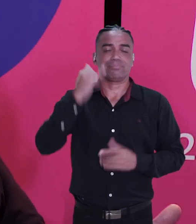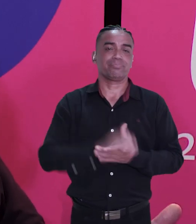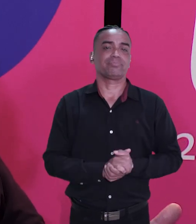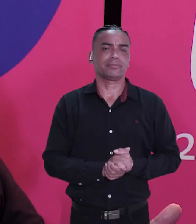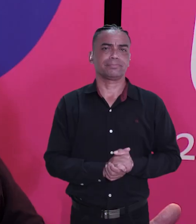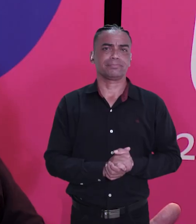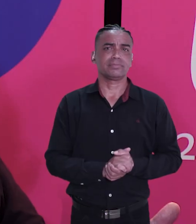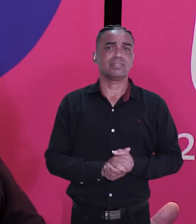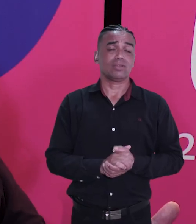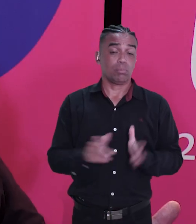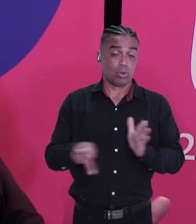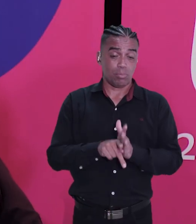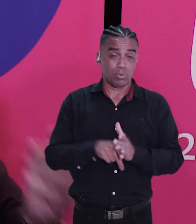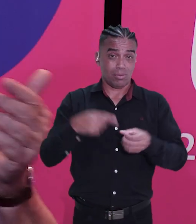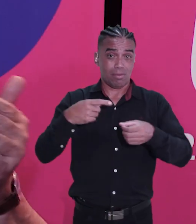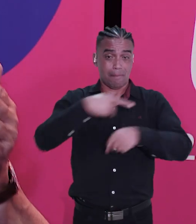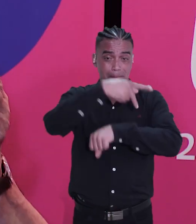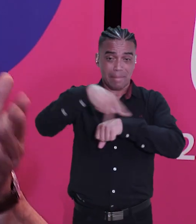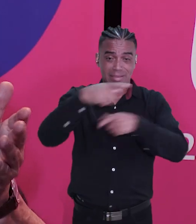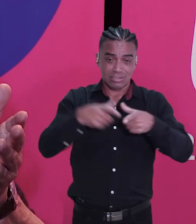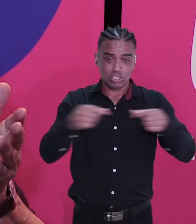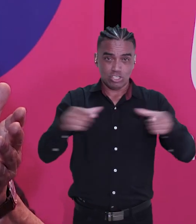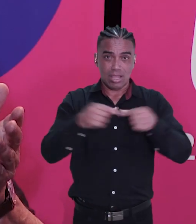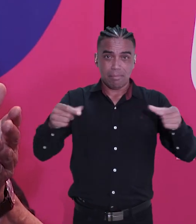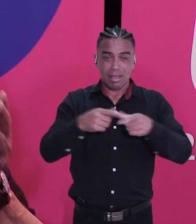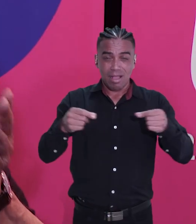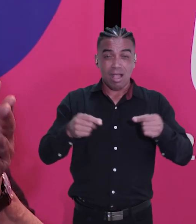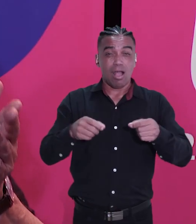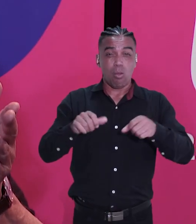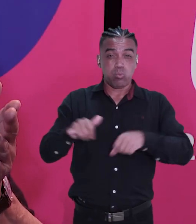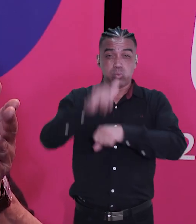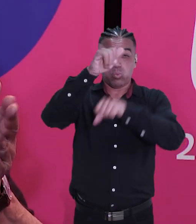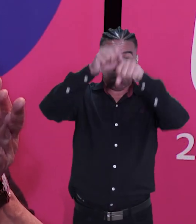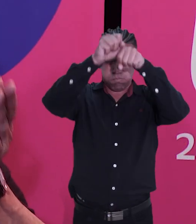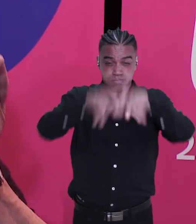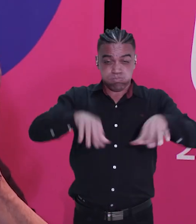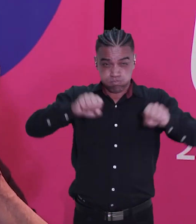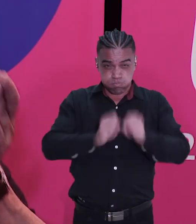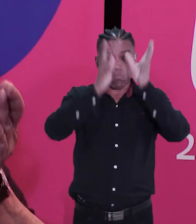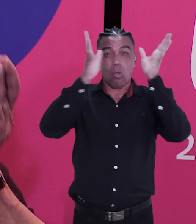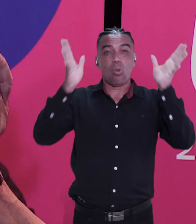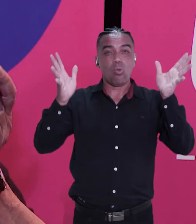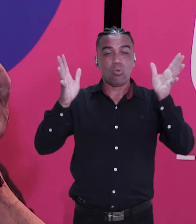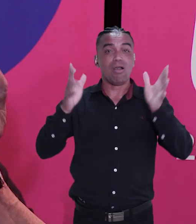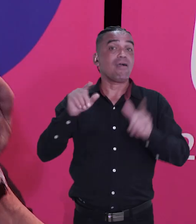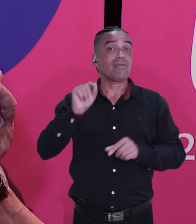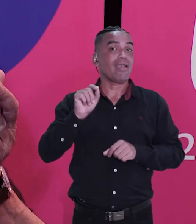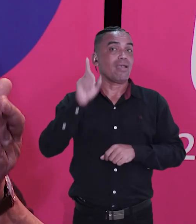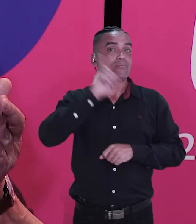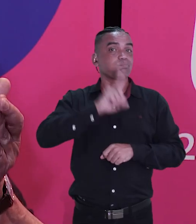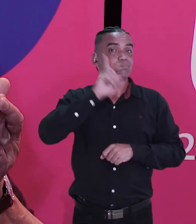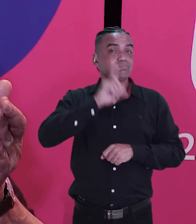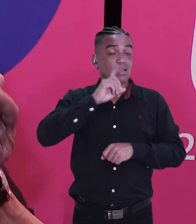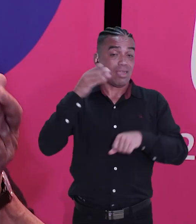Então, quando os japoneses bombardearam Pearl Harbor, e isso fez com que os Estados Unidos entrassem